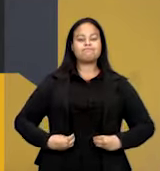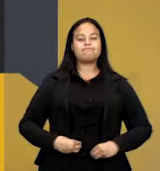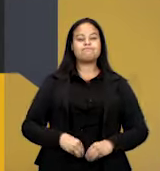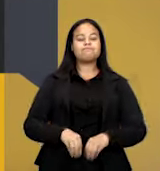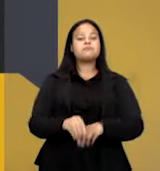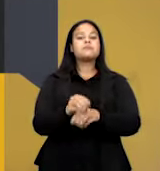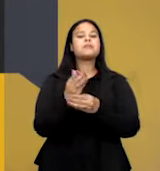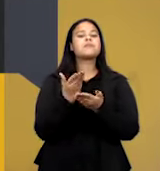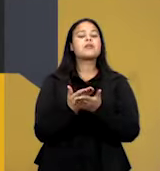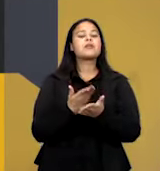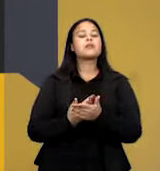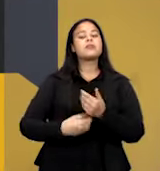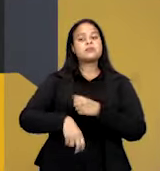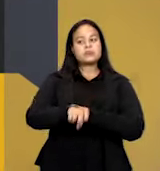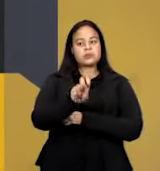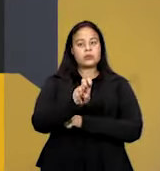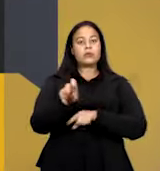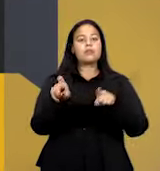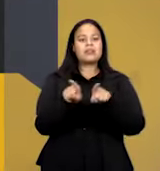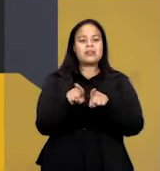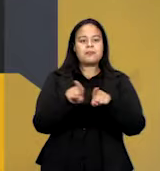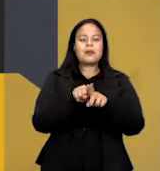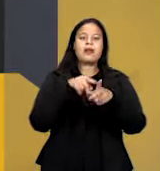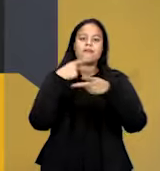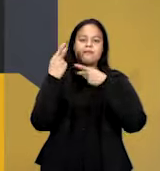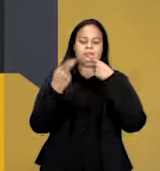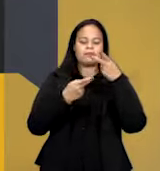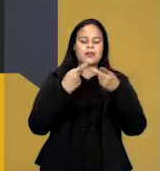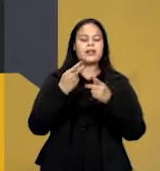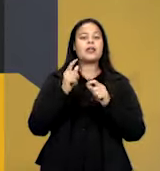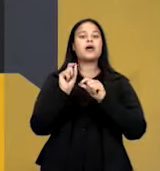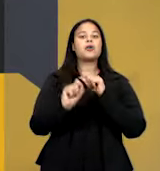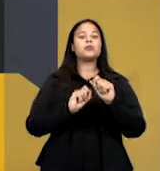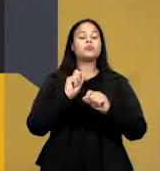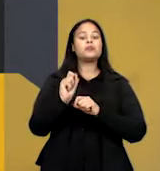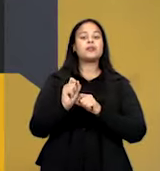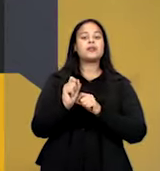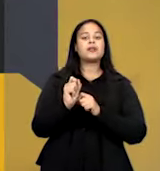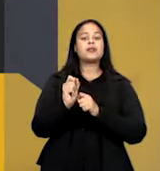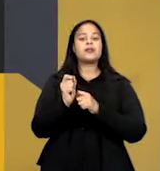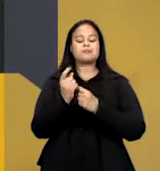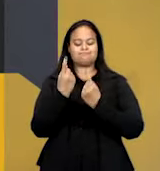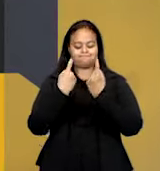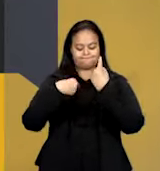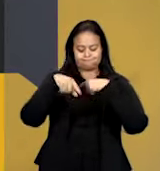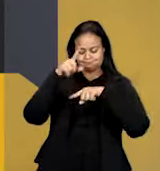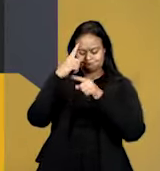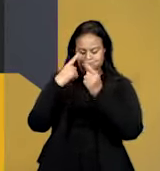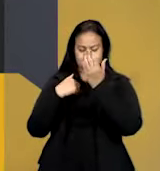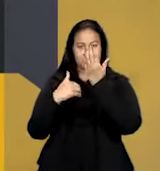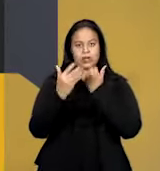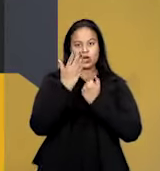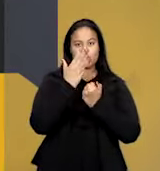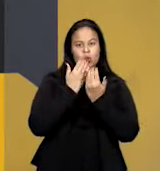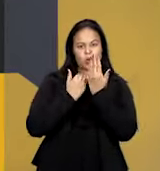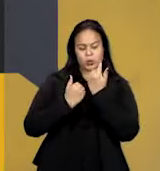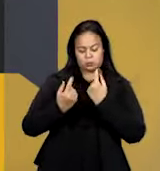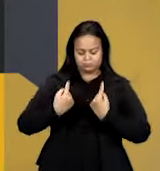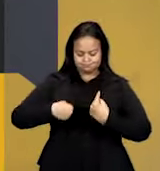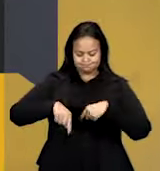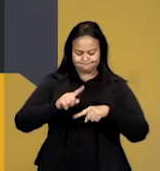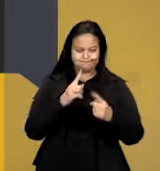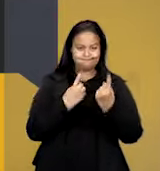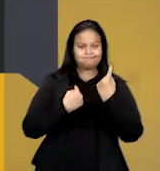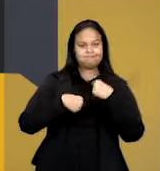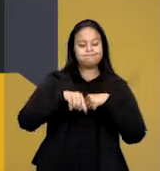5. Nós também vamos falar sobre distúrbios alimentares, que é um assunto também relacionado